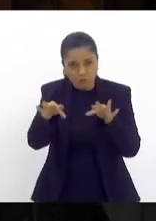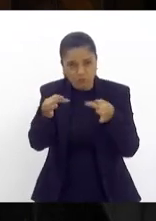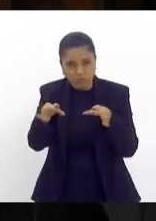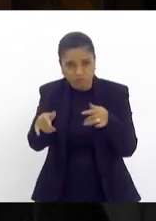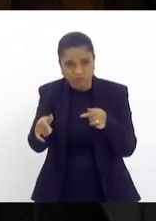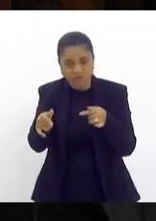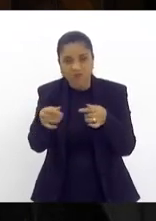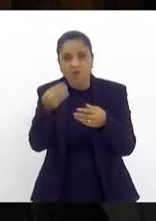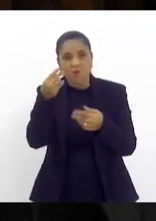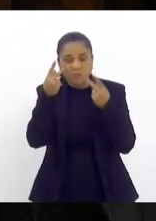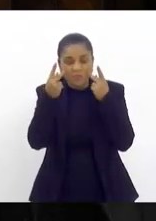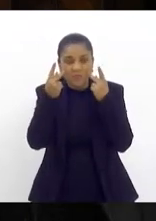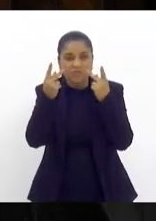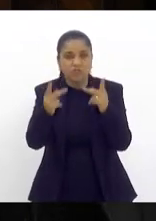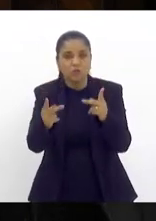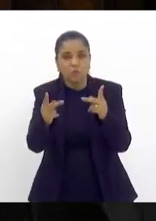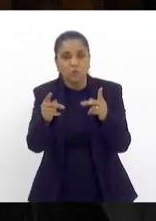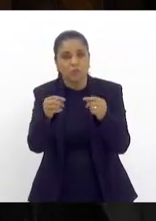foram testemunhas